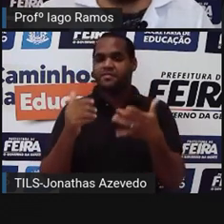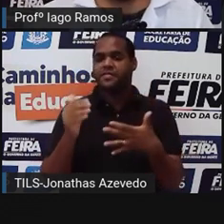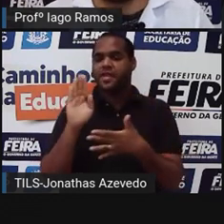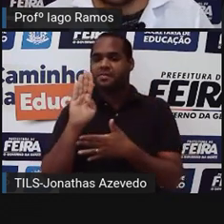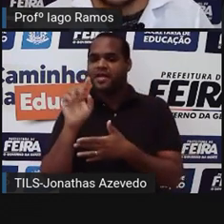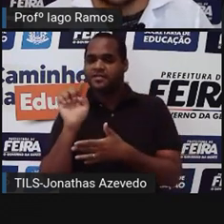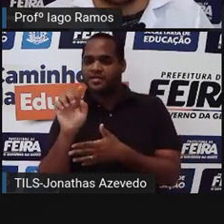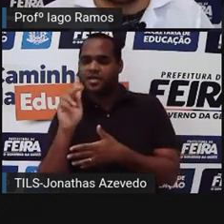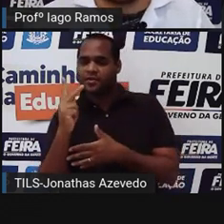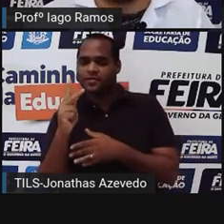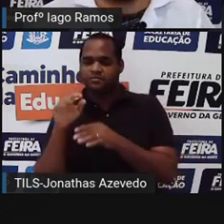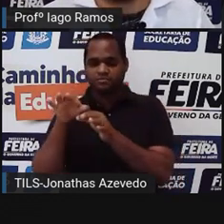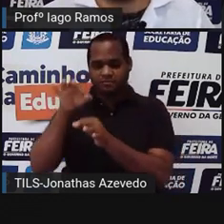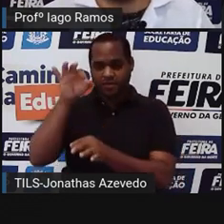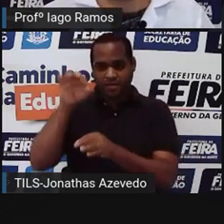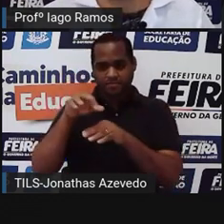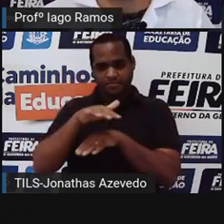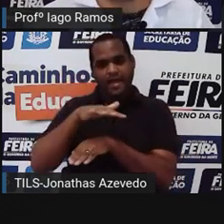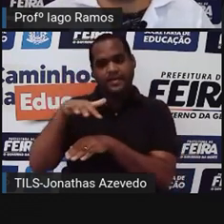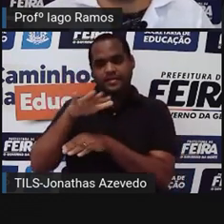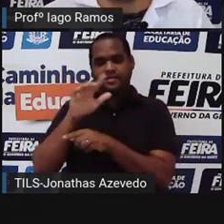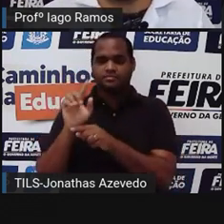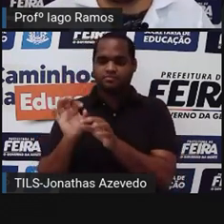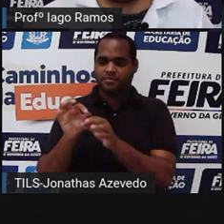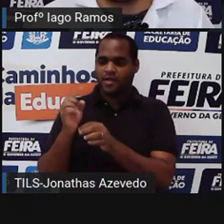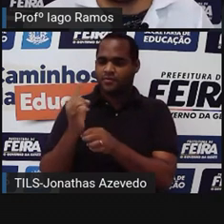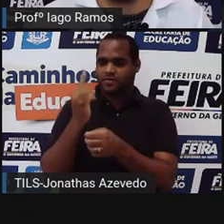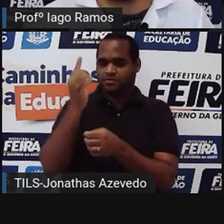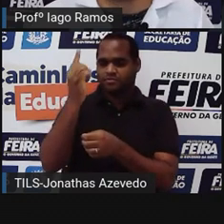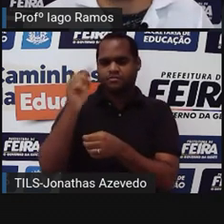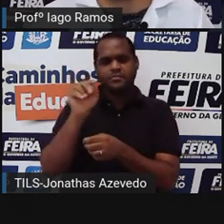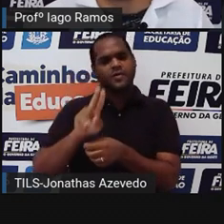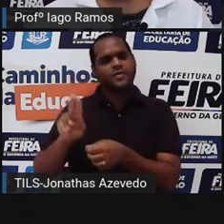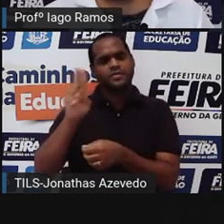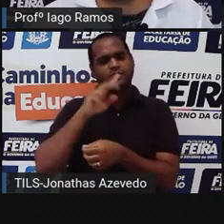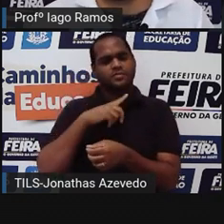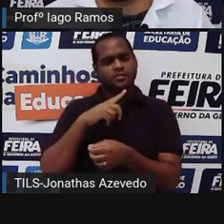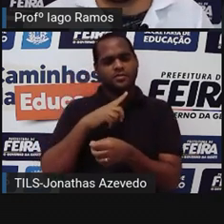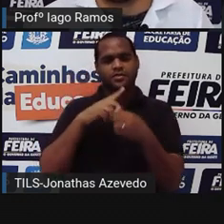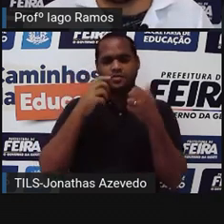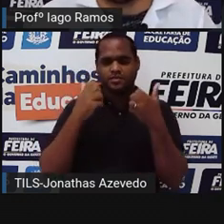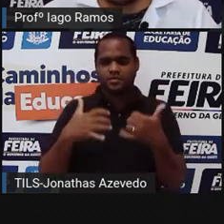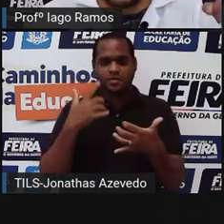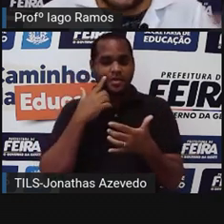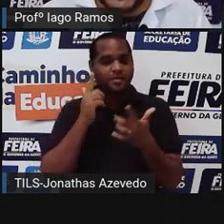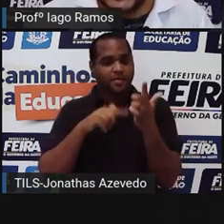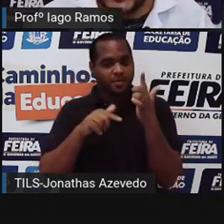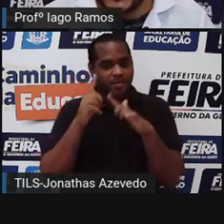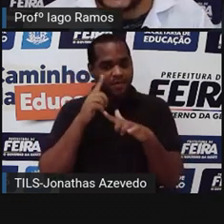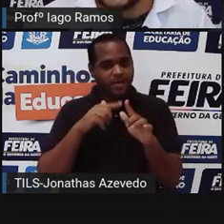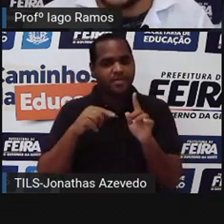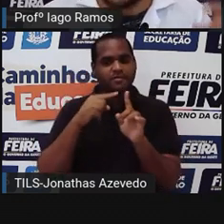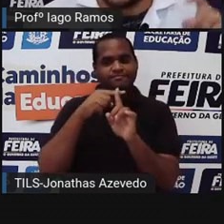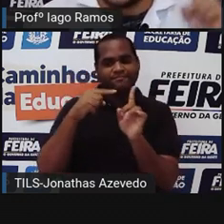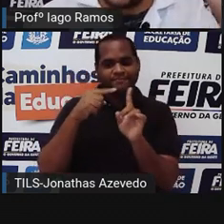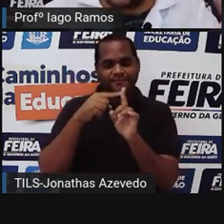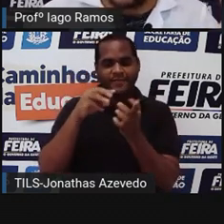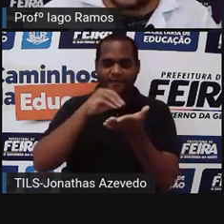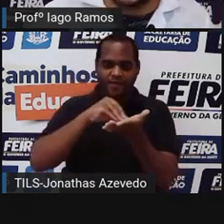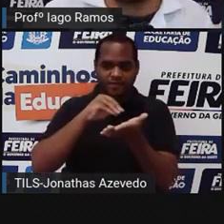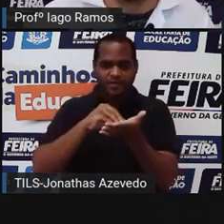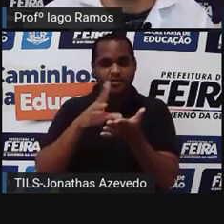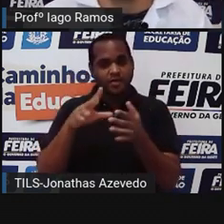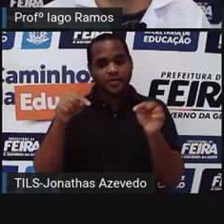vezes altura. Tá? Então a gente usa isso e com isso a gente consegue montar uma equação incompleta onde